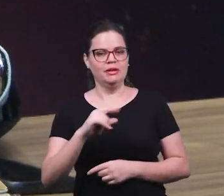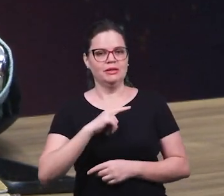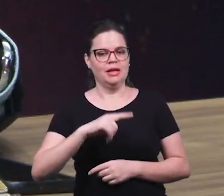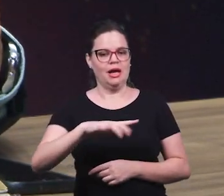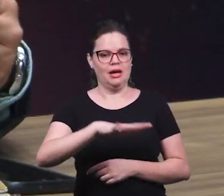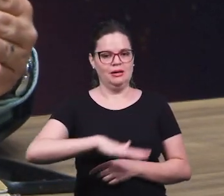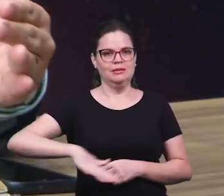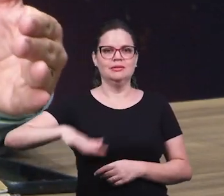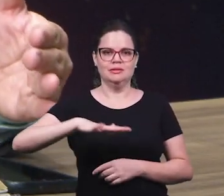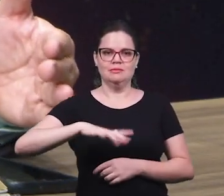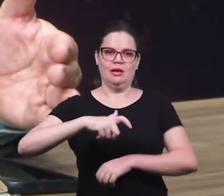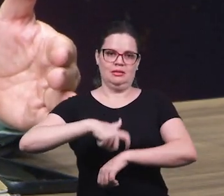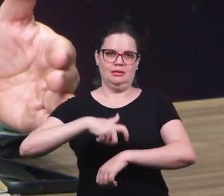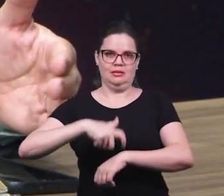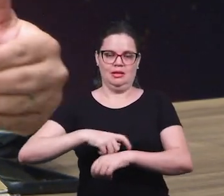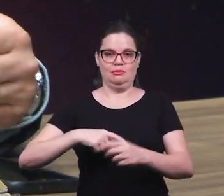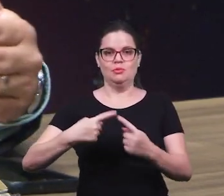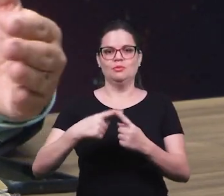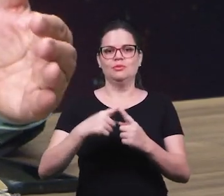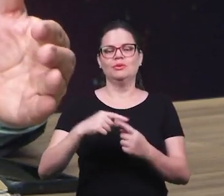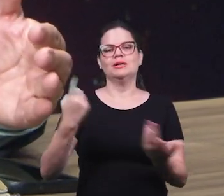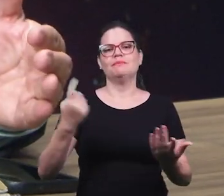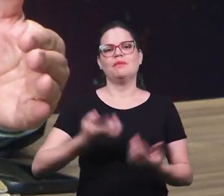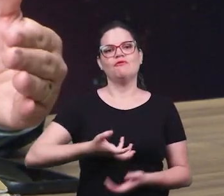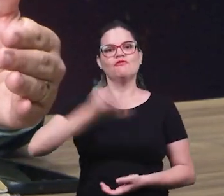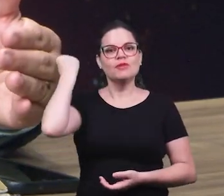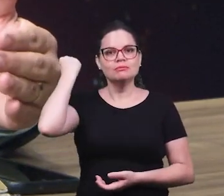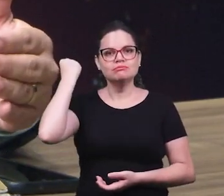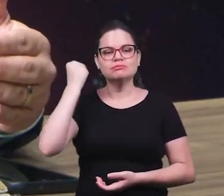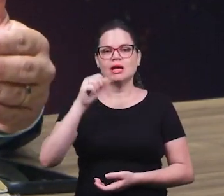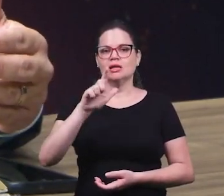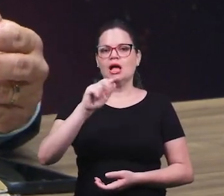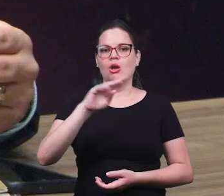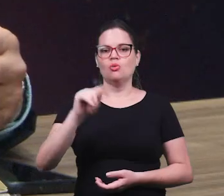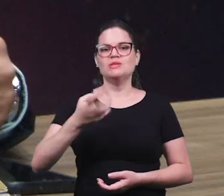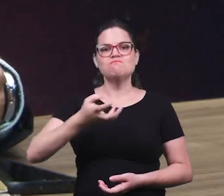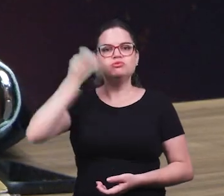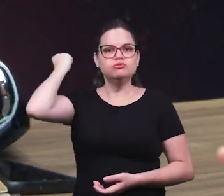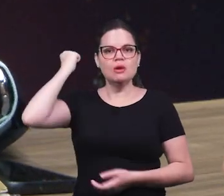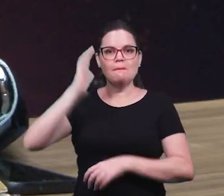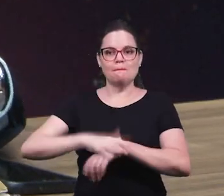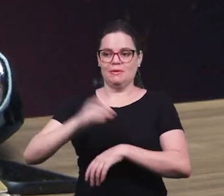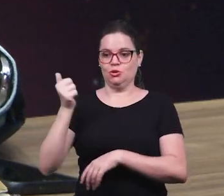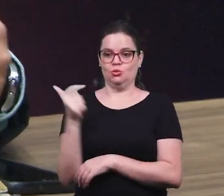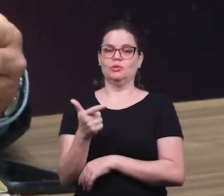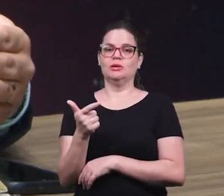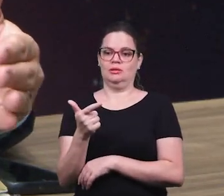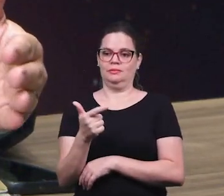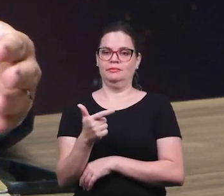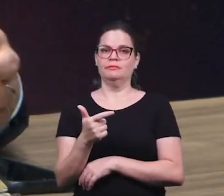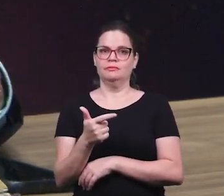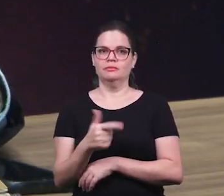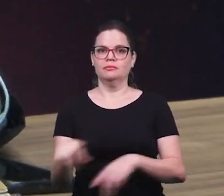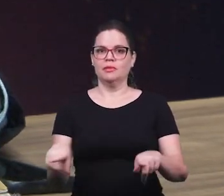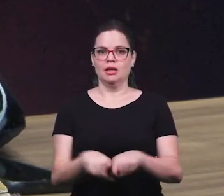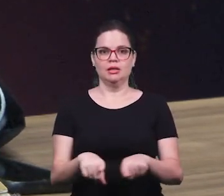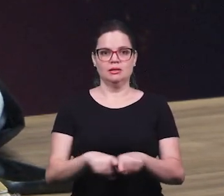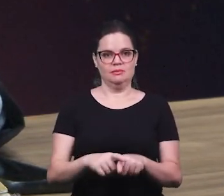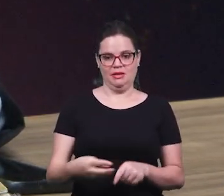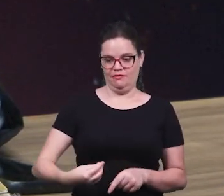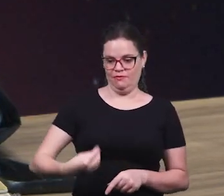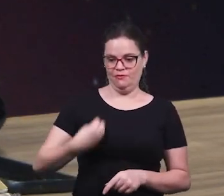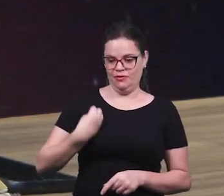ele vai tratar de um assunto, a velocidade da luz, ele vai ser muito mais rápido que a velocidade da luz. Ele vai conseguir vencer essa questão da vida e da